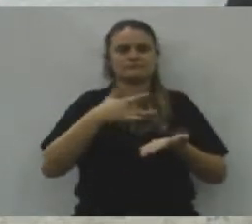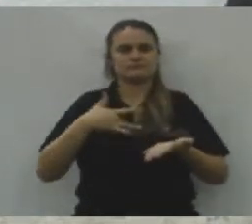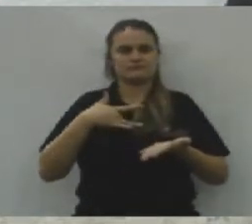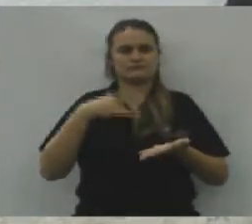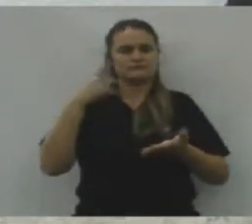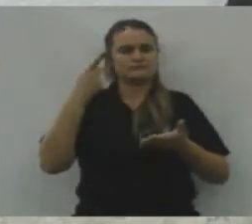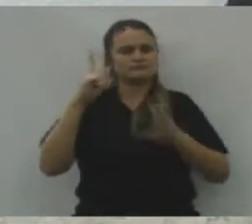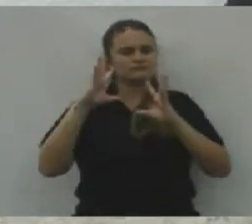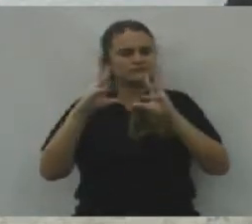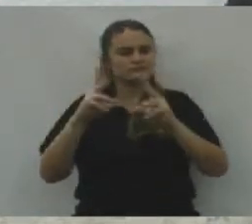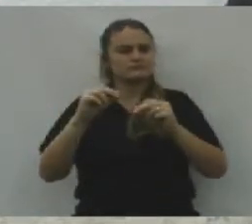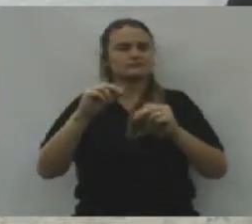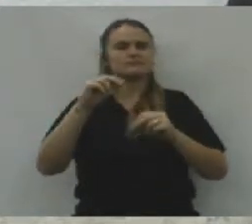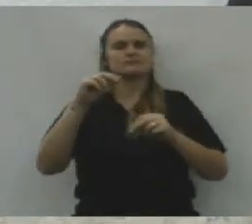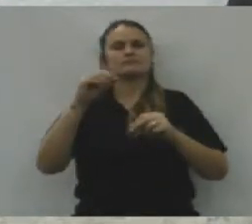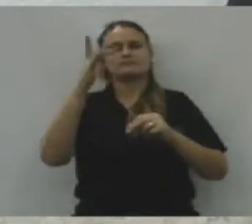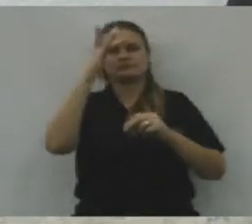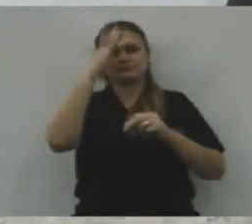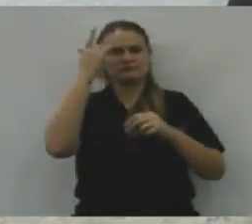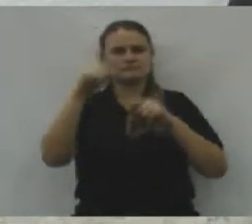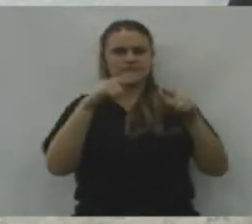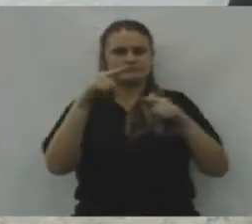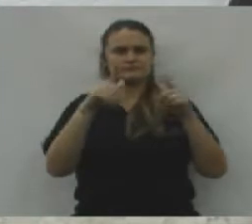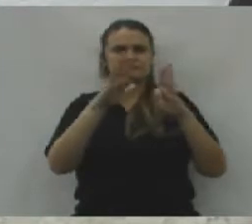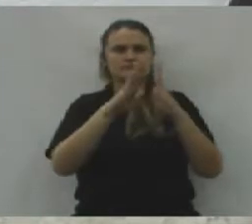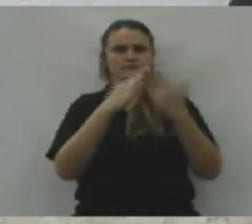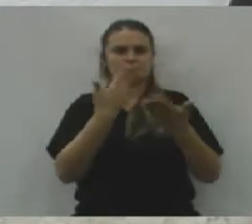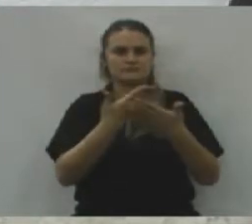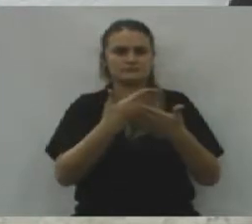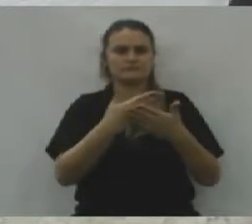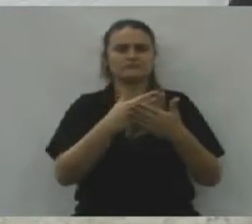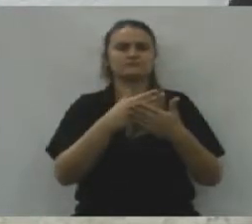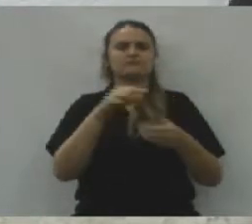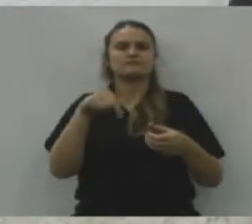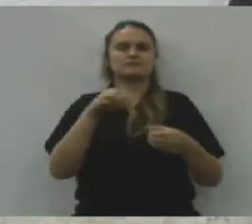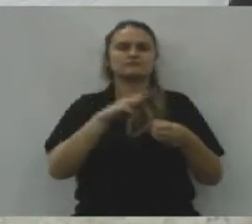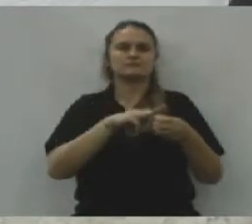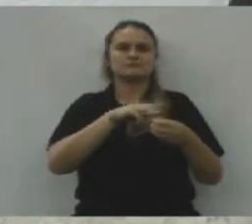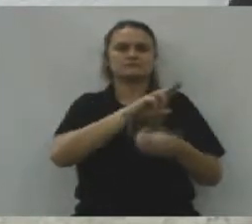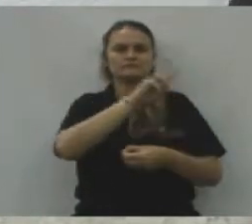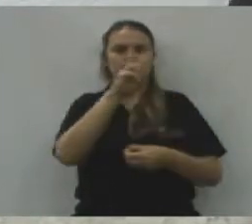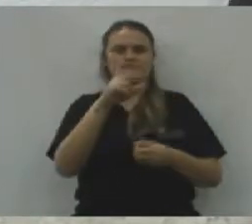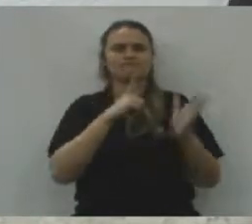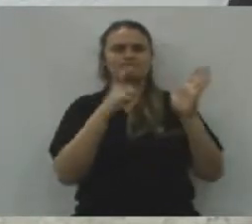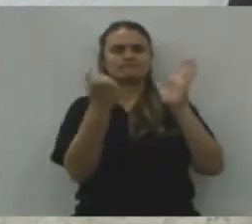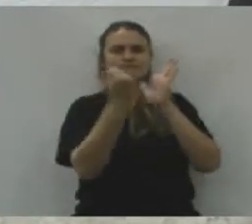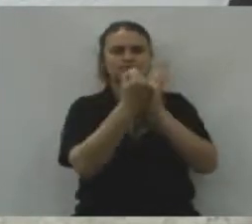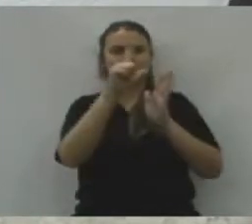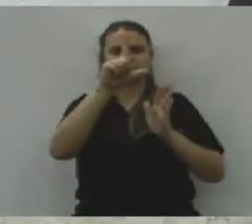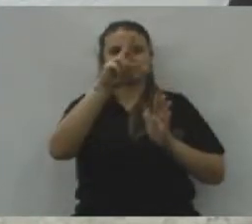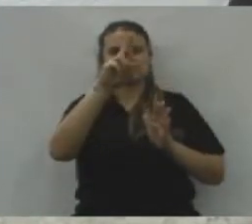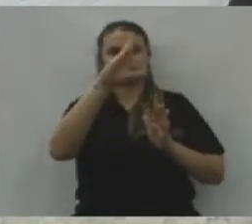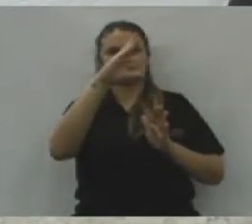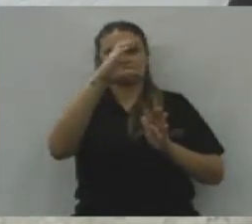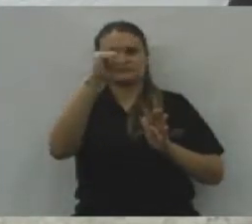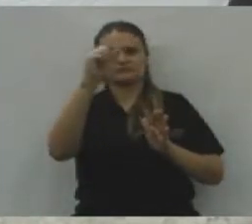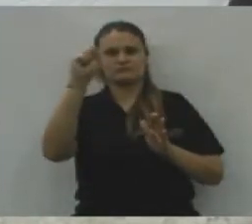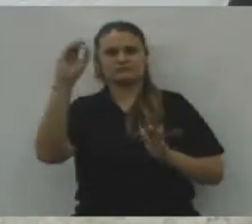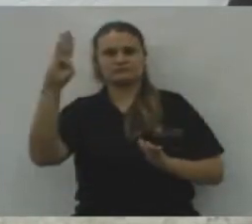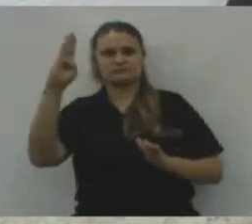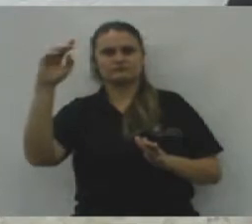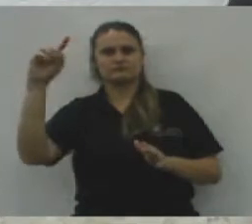aos profissionais da rede escolar em todo o município de Nova Vitória, estabelece o selo Lucas Begales Amora e dá